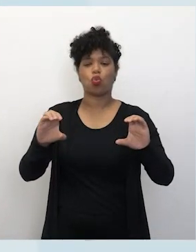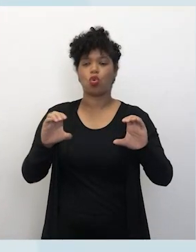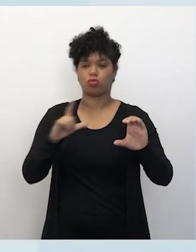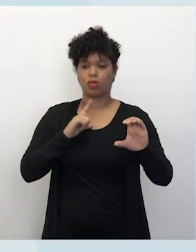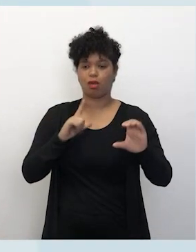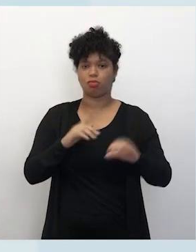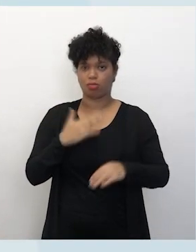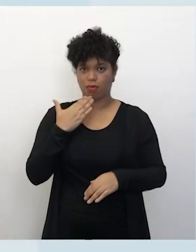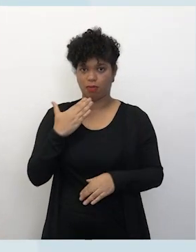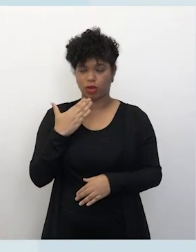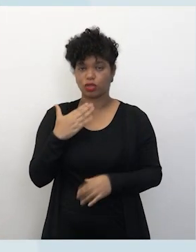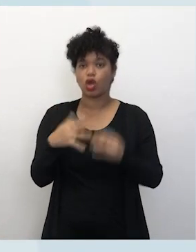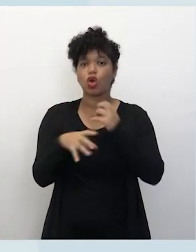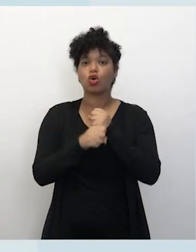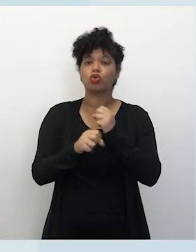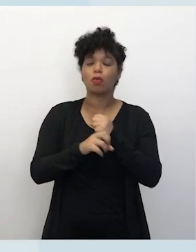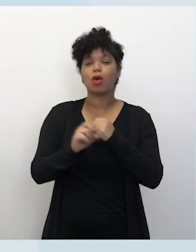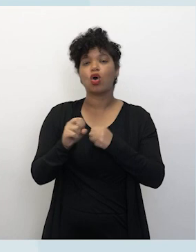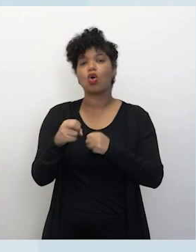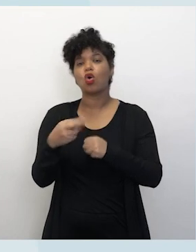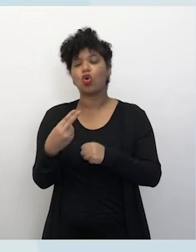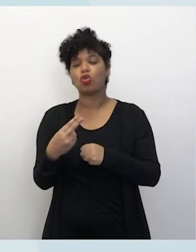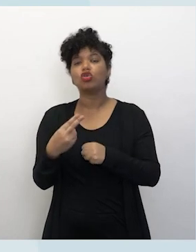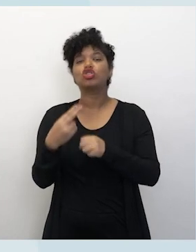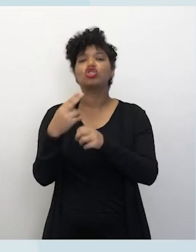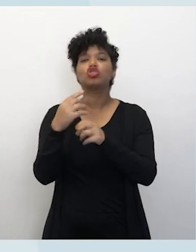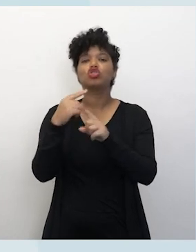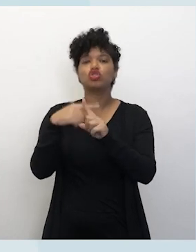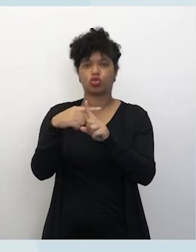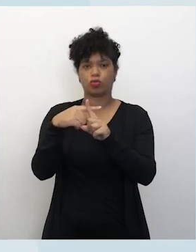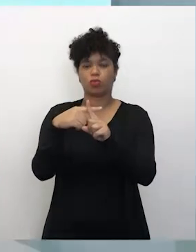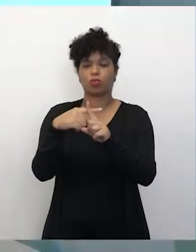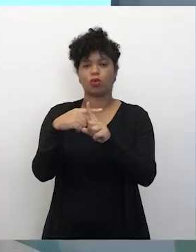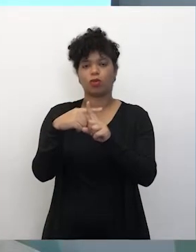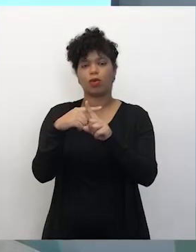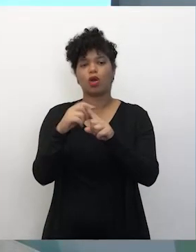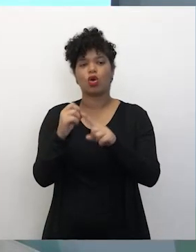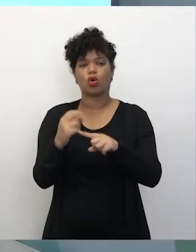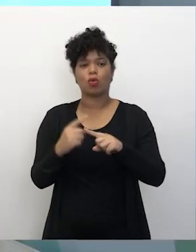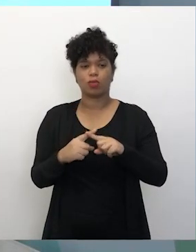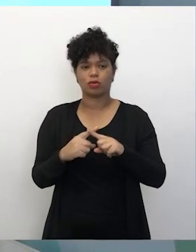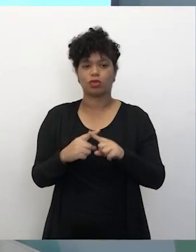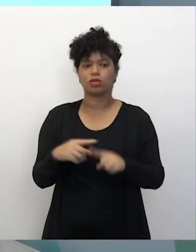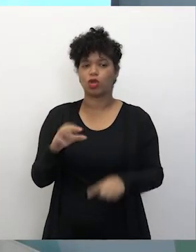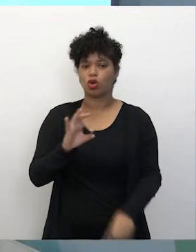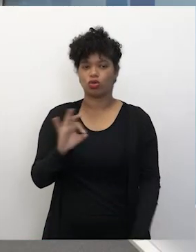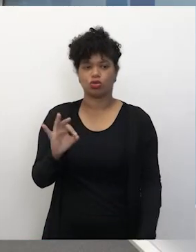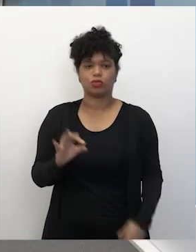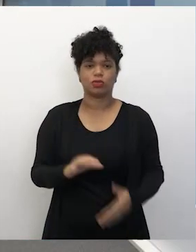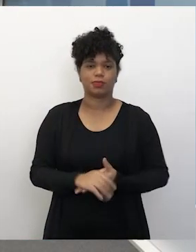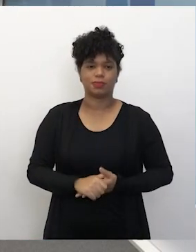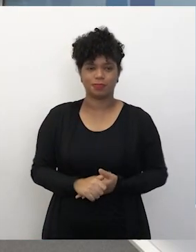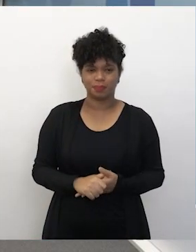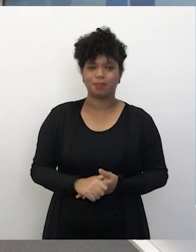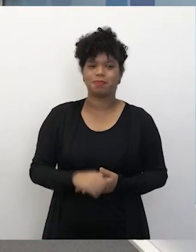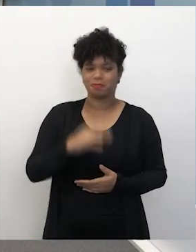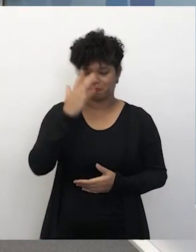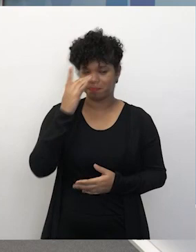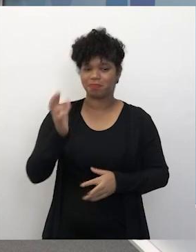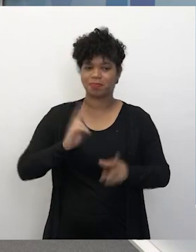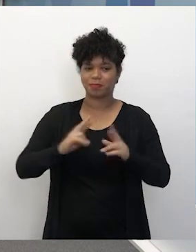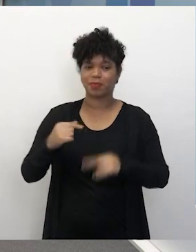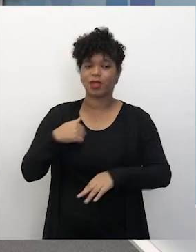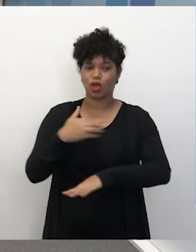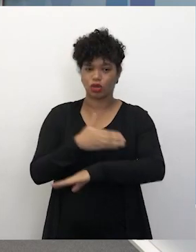tá? Multiplicação ou produto de duas potências de mesma base. O pessoal mandou super bem, né, Viane? Mandou super bem. Eu costumo